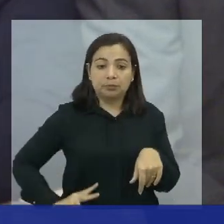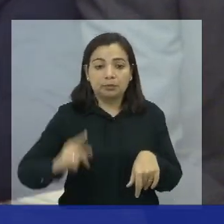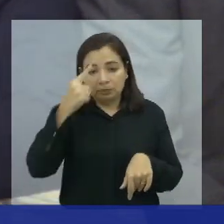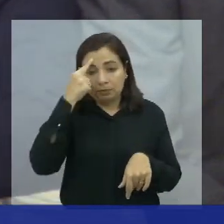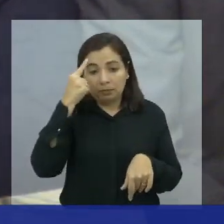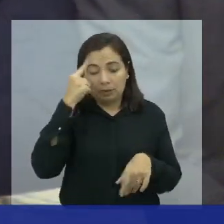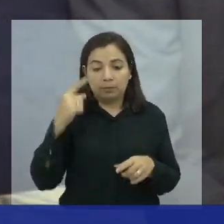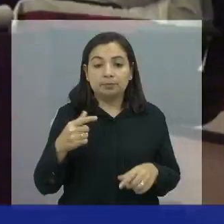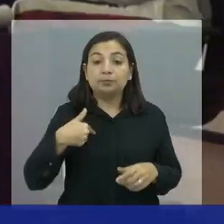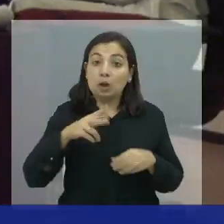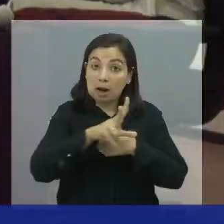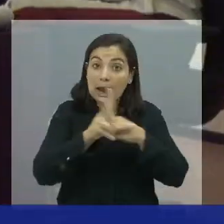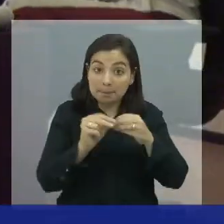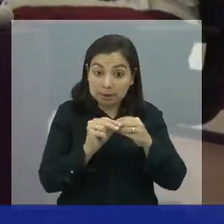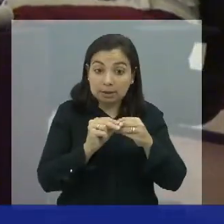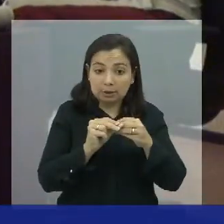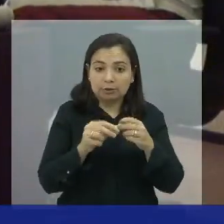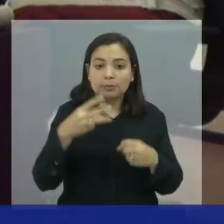O telefone do meu gabinete,